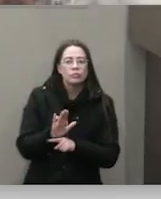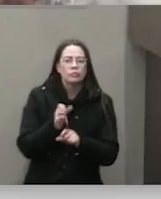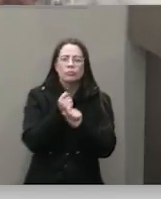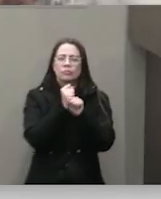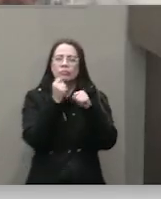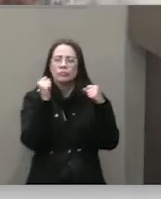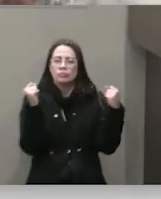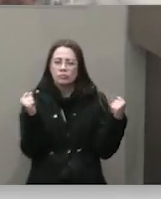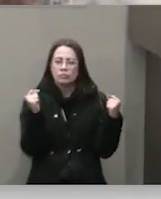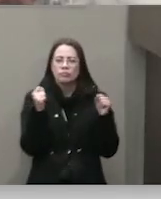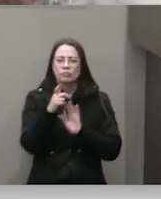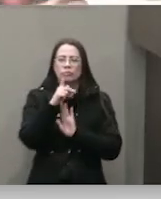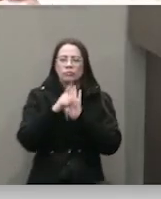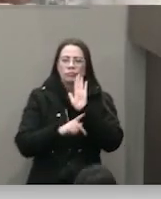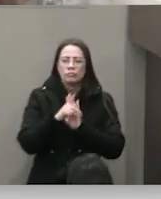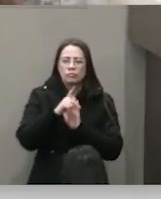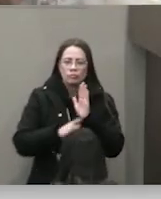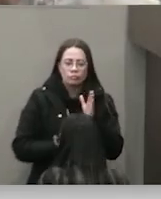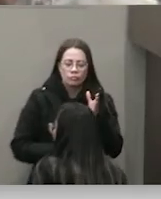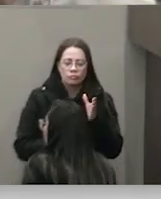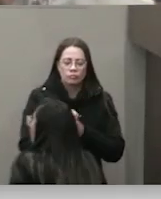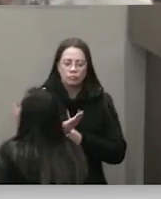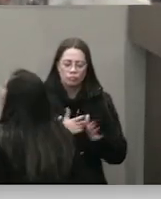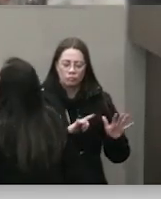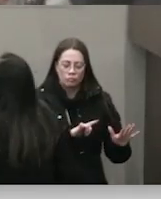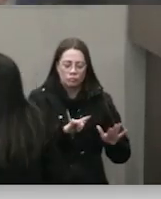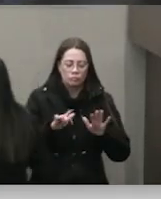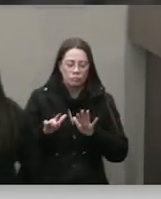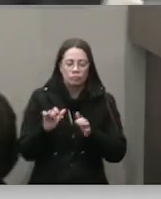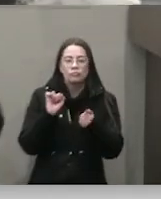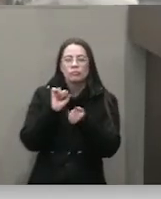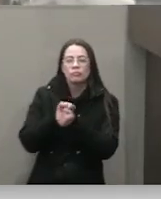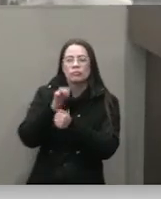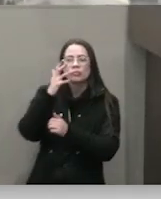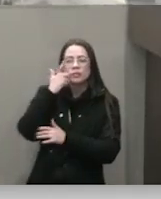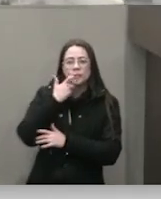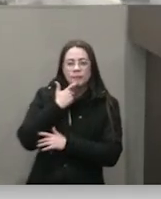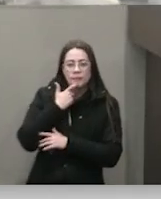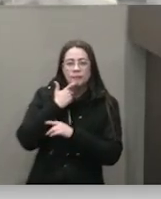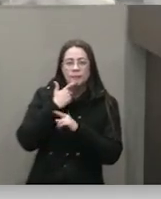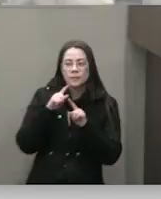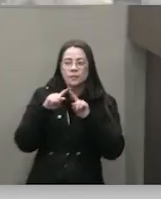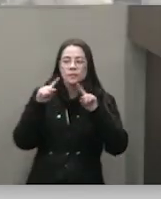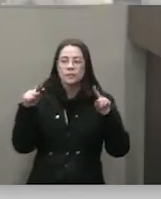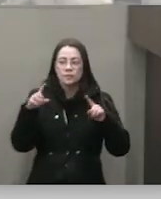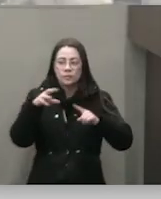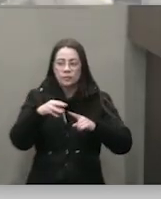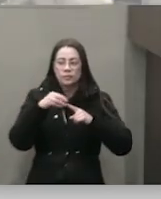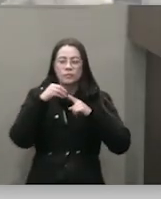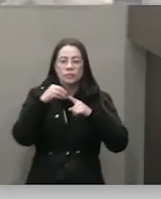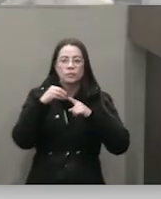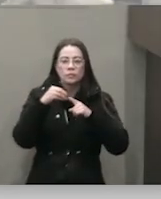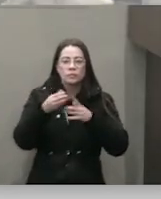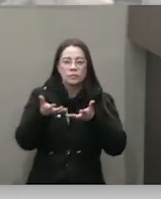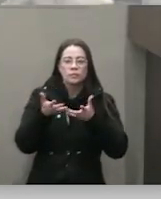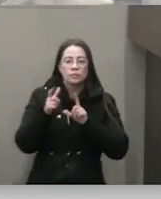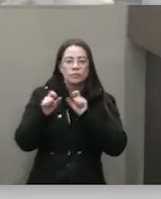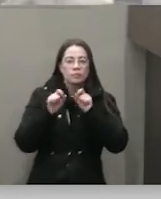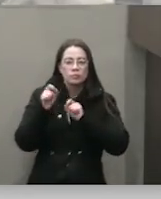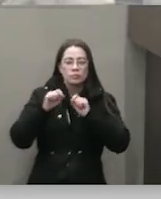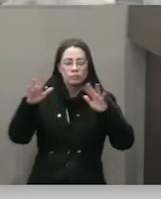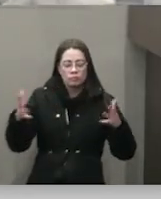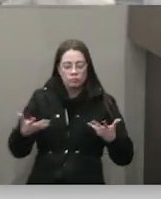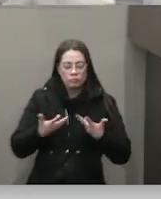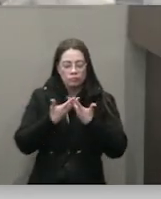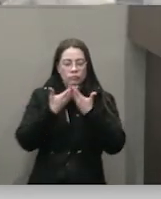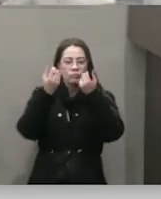grande projeto que o senhor desenvolveu durante essa semana com as crianças. Mas, principalmente, quero